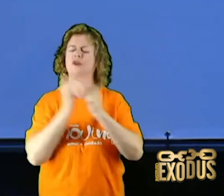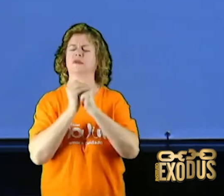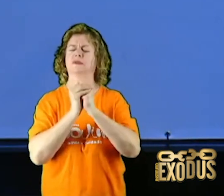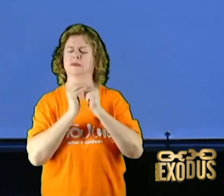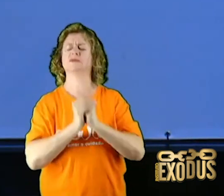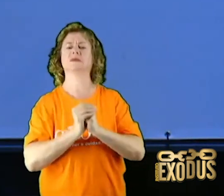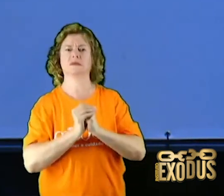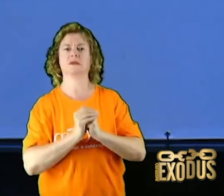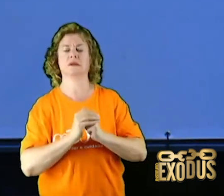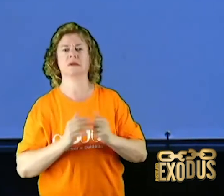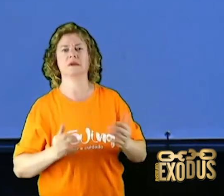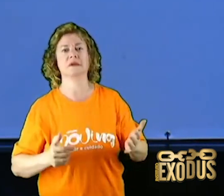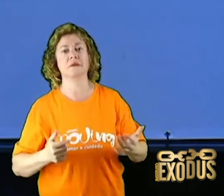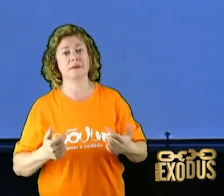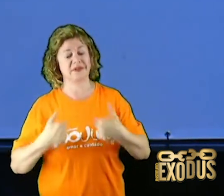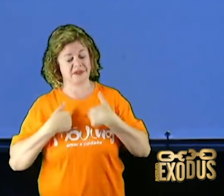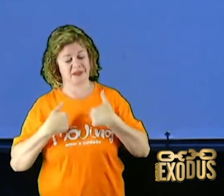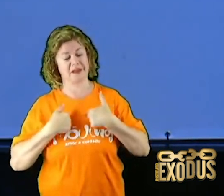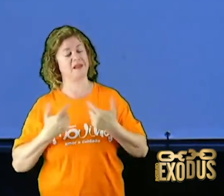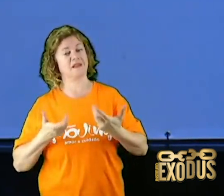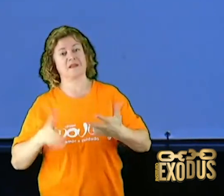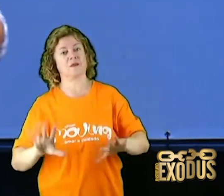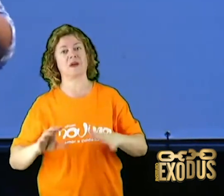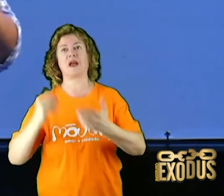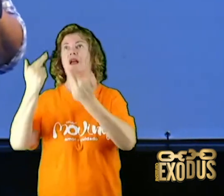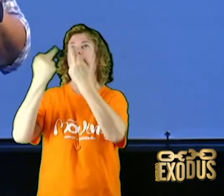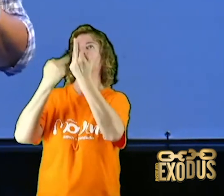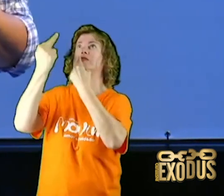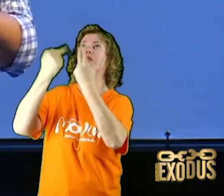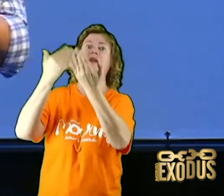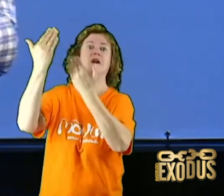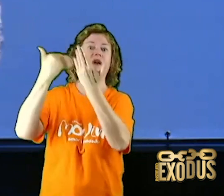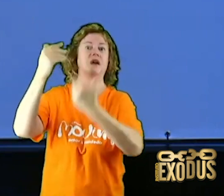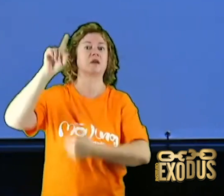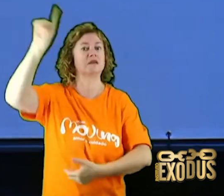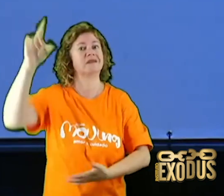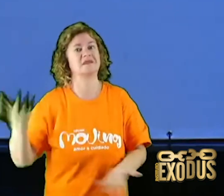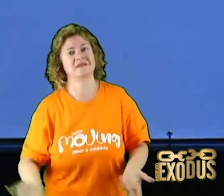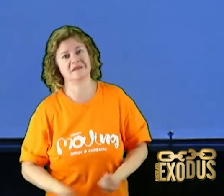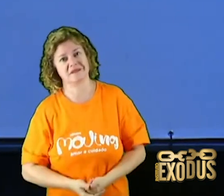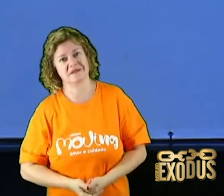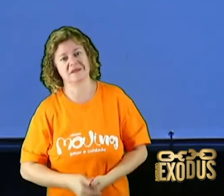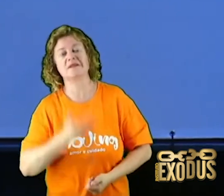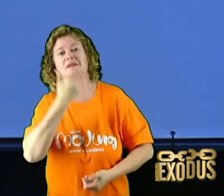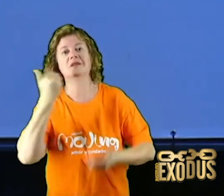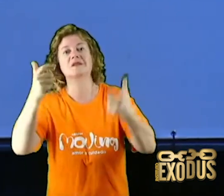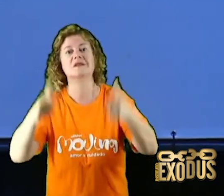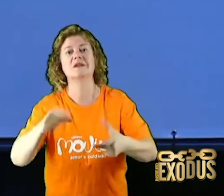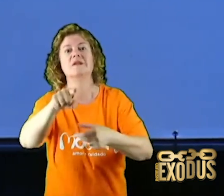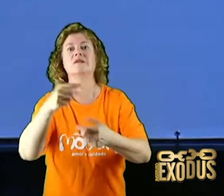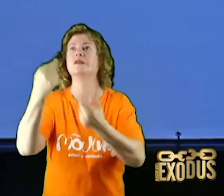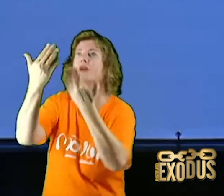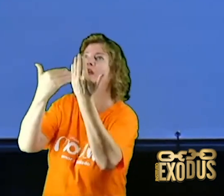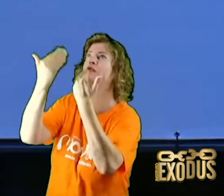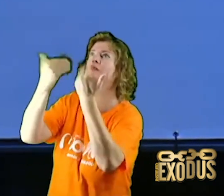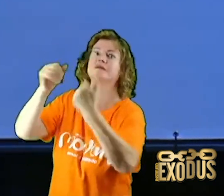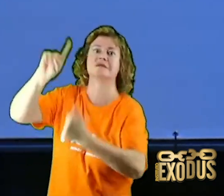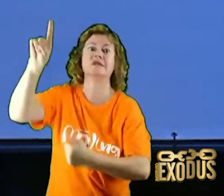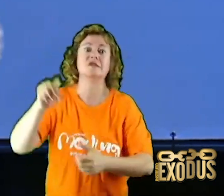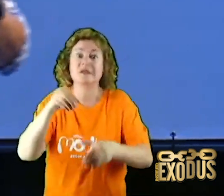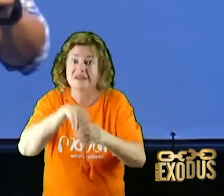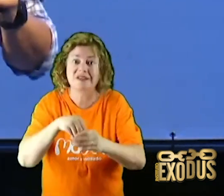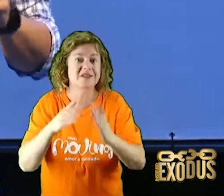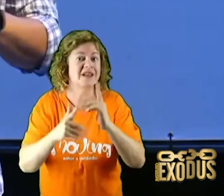se relacionar com Deus é dentro da igreja de Deus. E a igreja de Deus é por si só fatiada